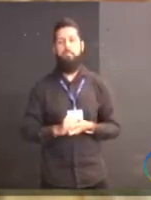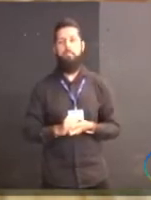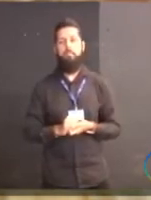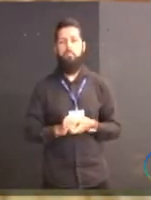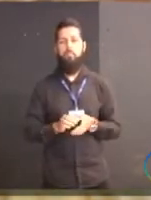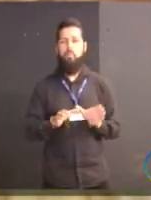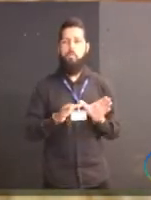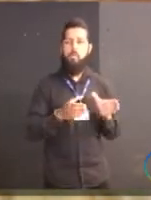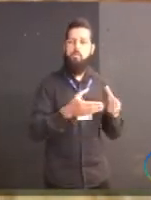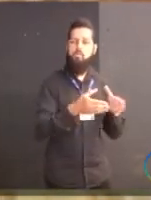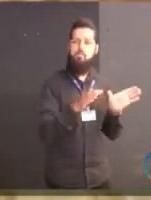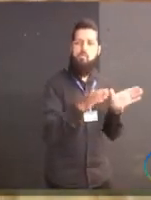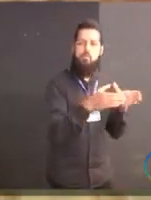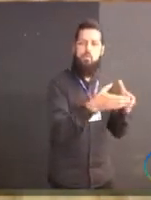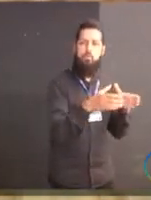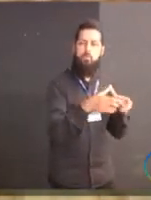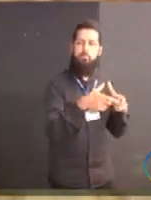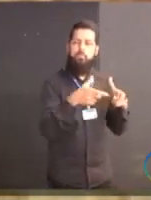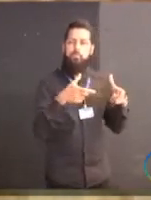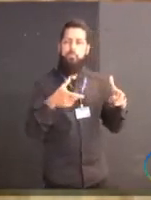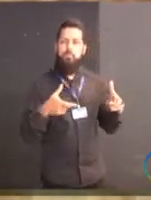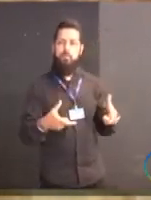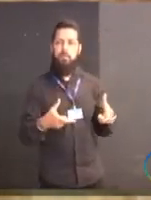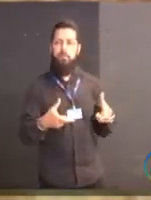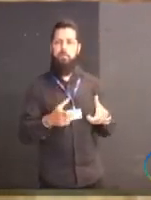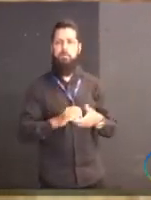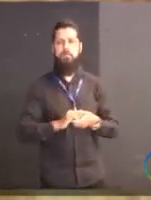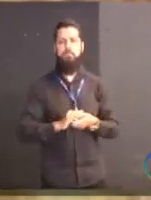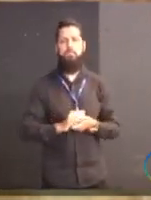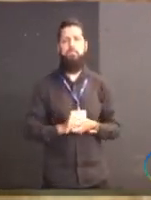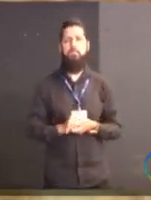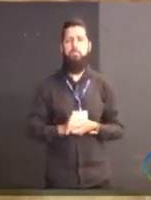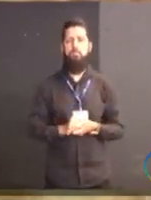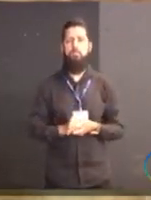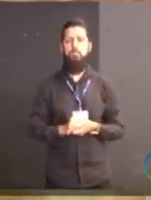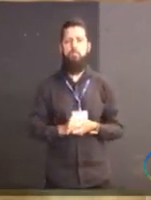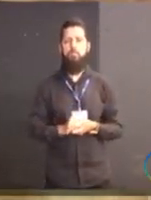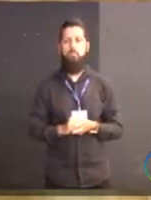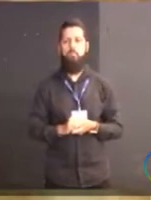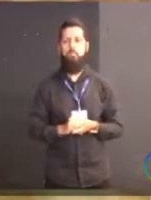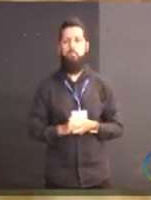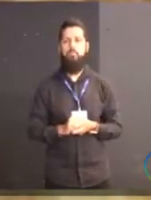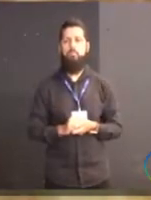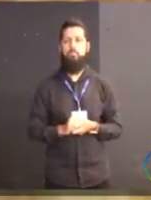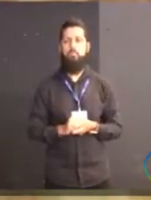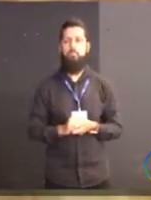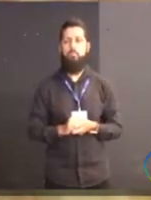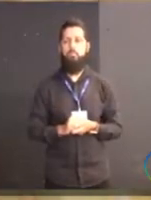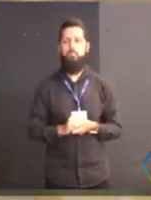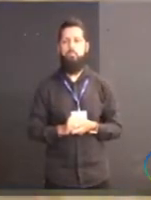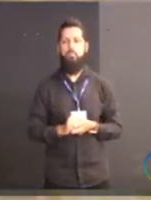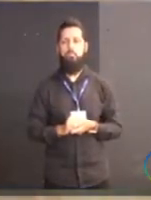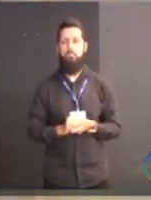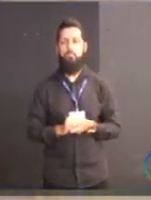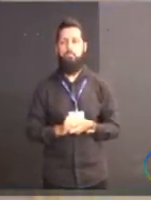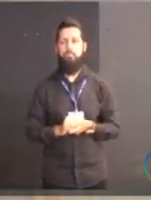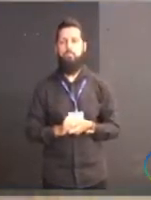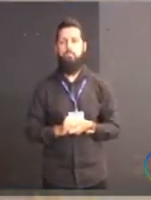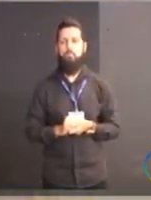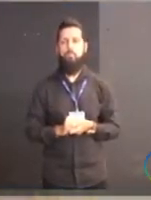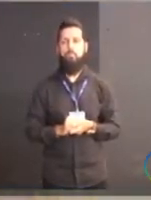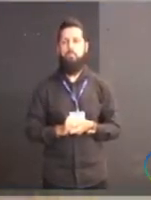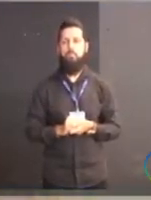grupos de nossos irmãos ingleses interessados principalmente no problema, na solução do problema de auxílio